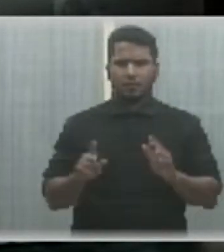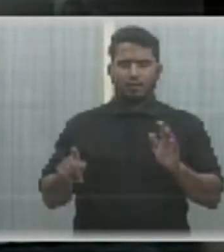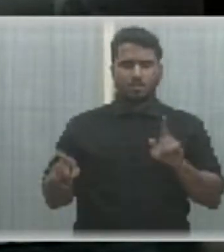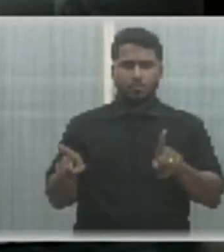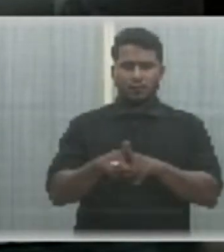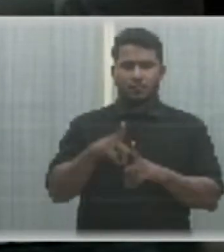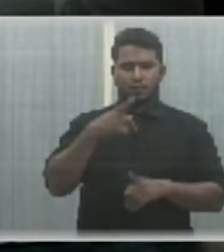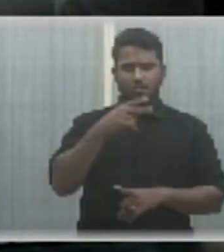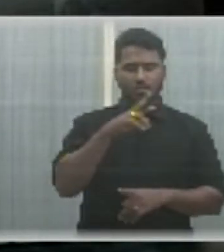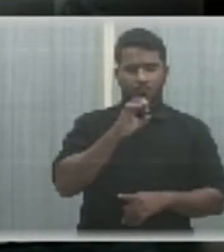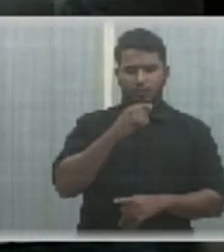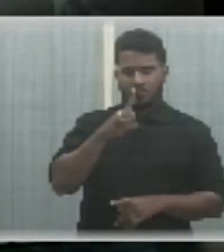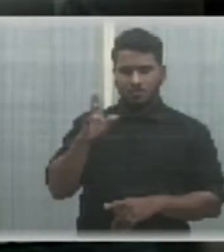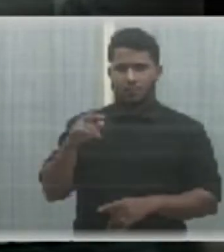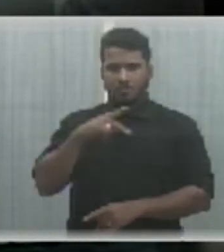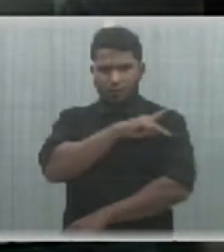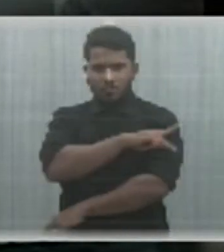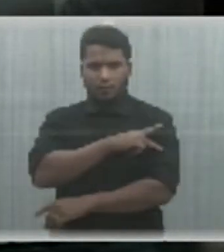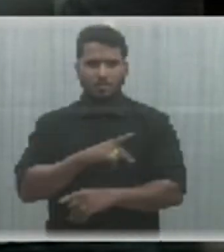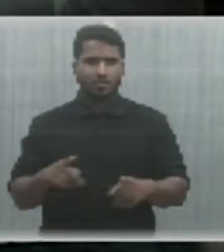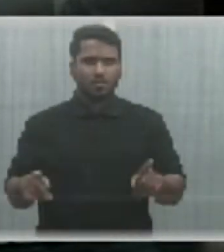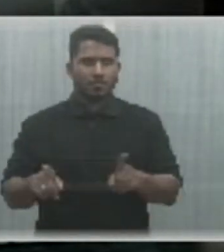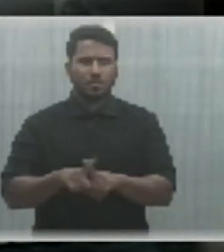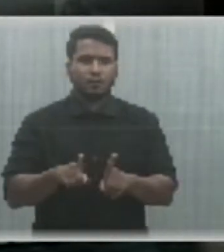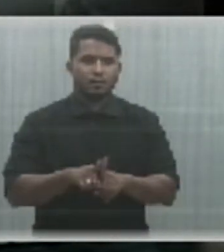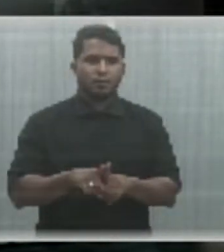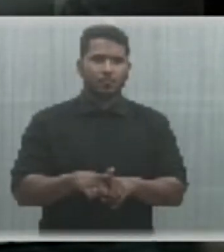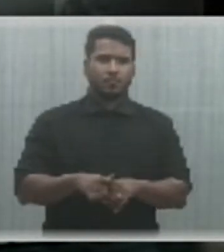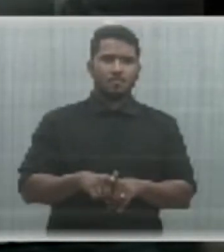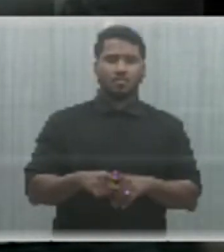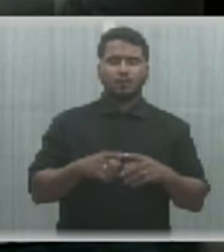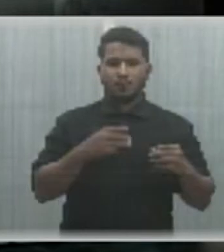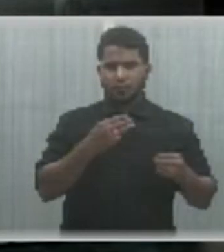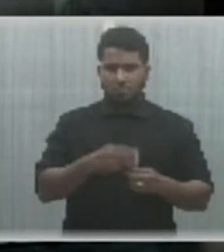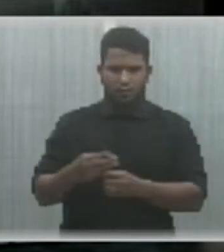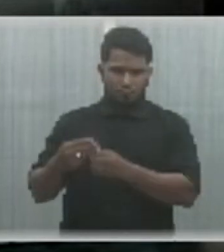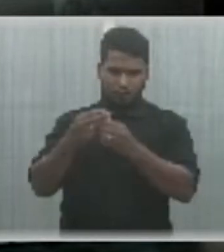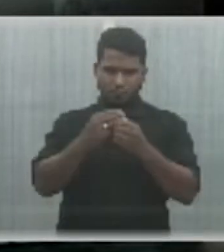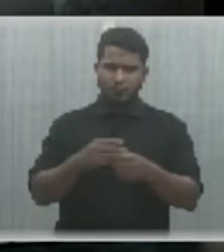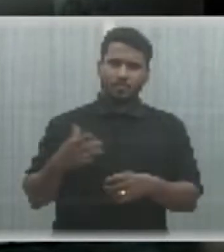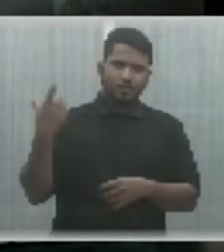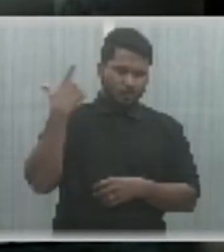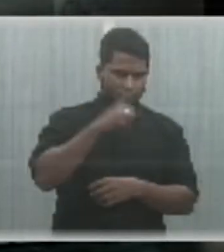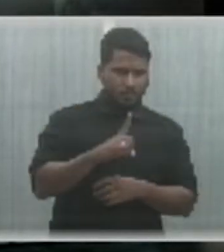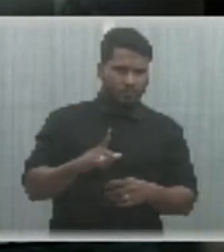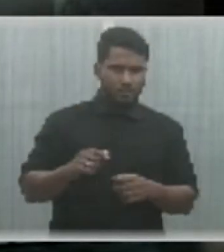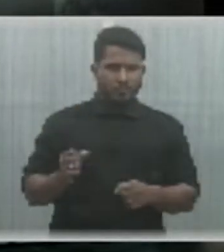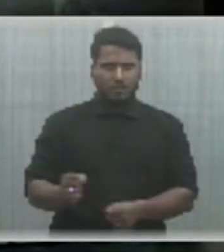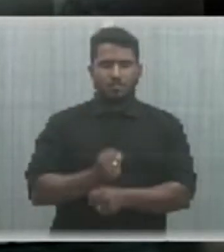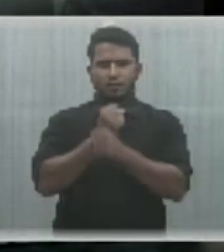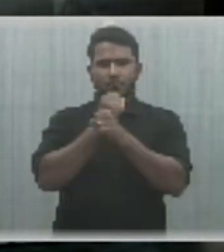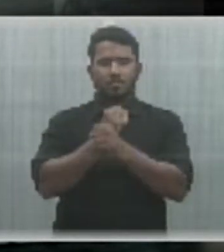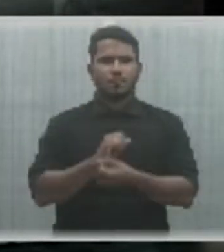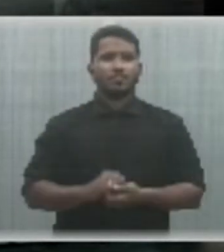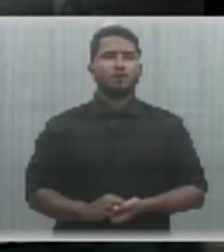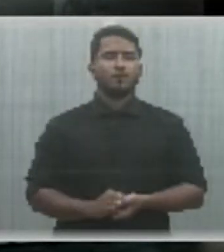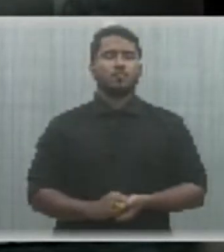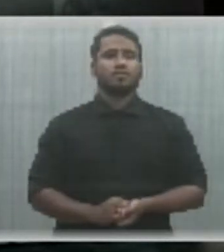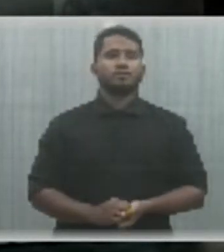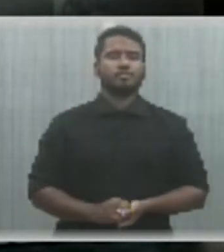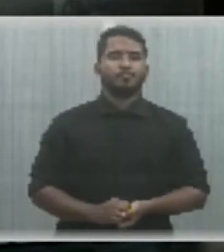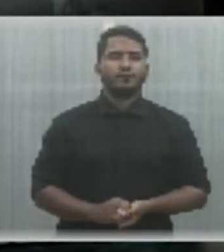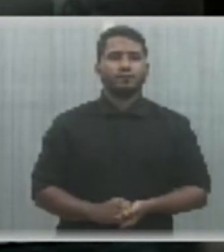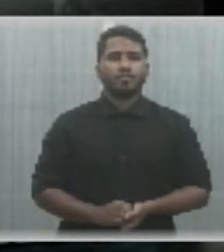Piauí, e aos munícipes que estão sendo beneficiados com essas ações, sobretudo para a